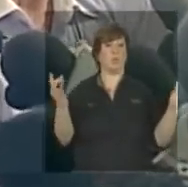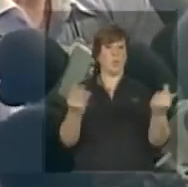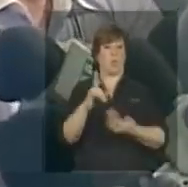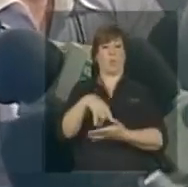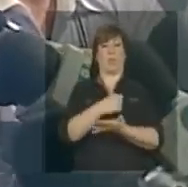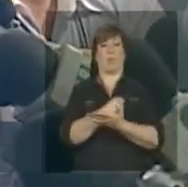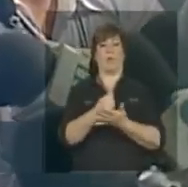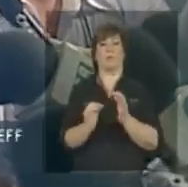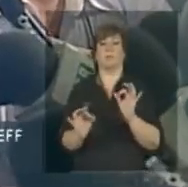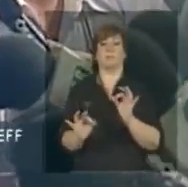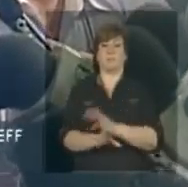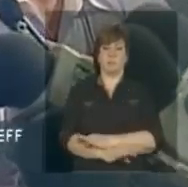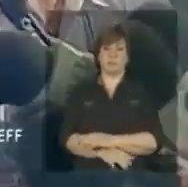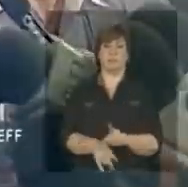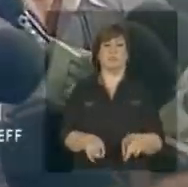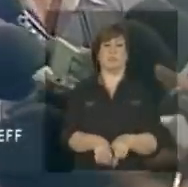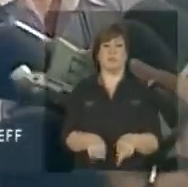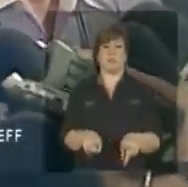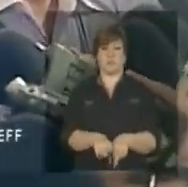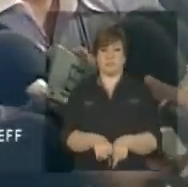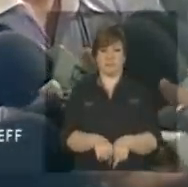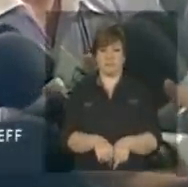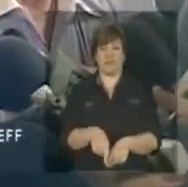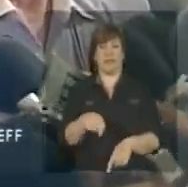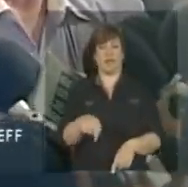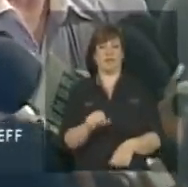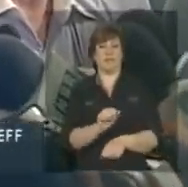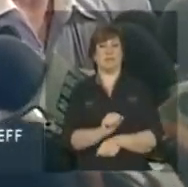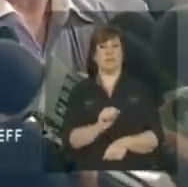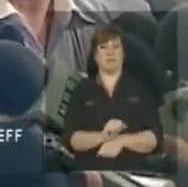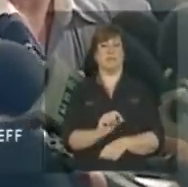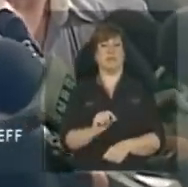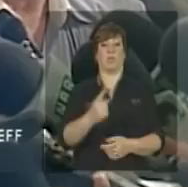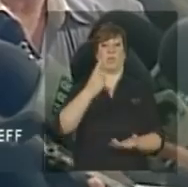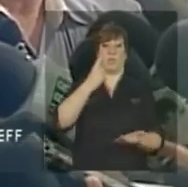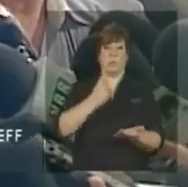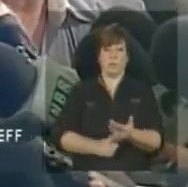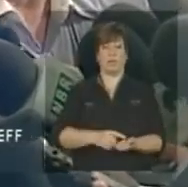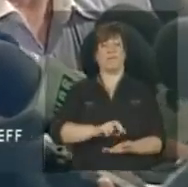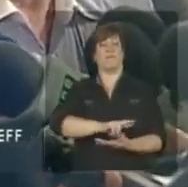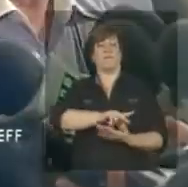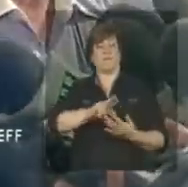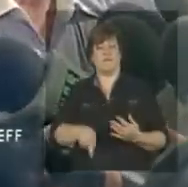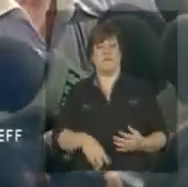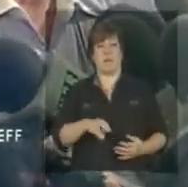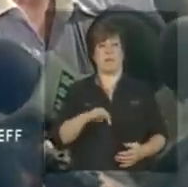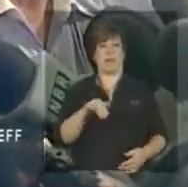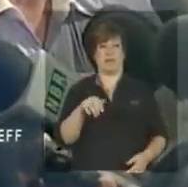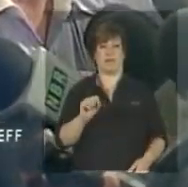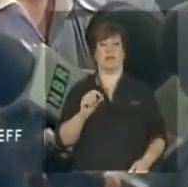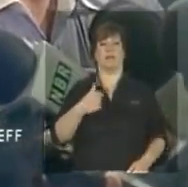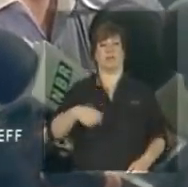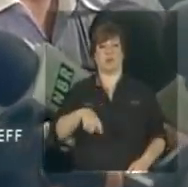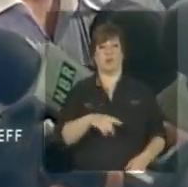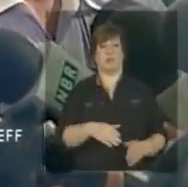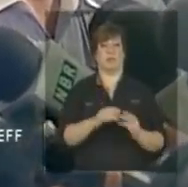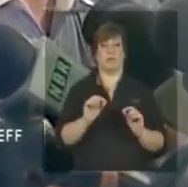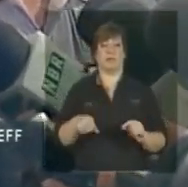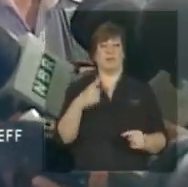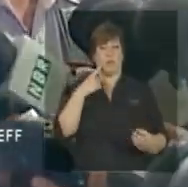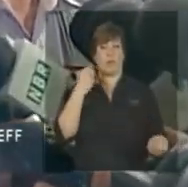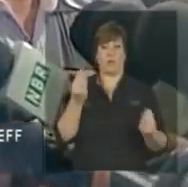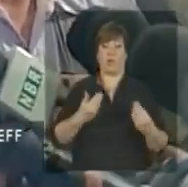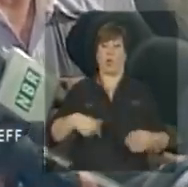contratos prontos e com essa perspectiva de cumprir várias metas. Nós dividimos por metas,